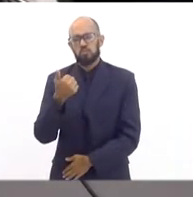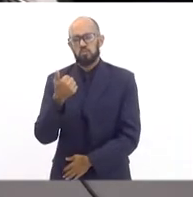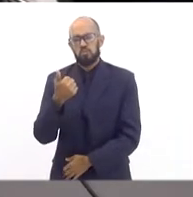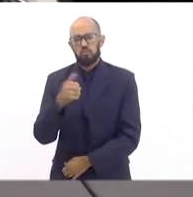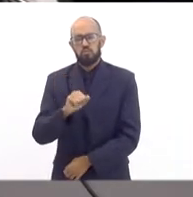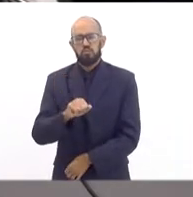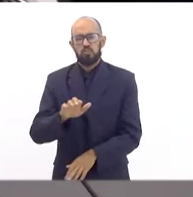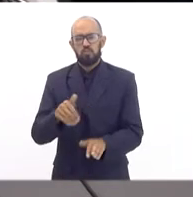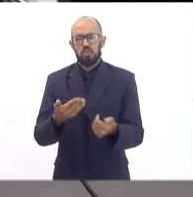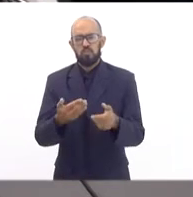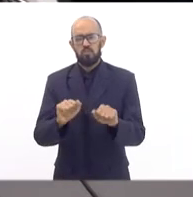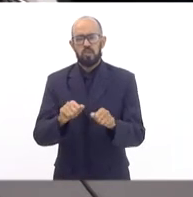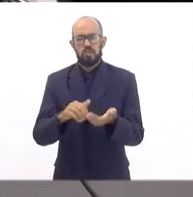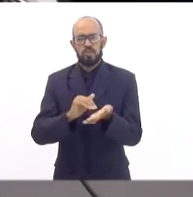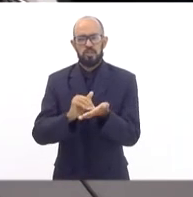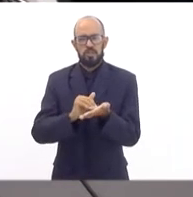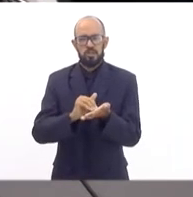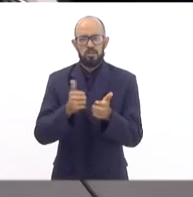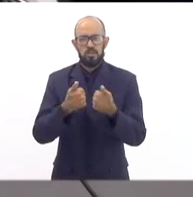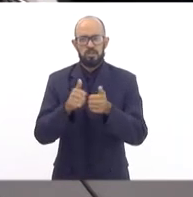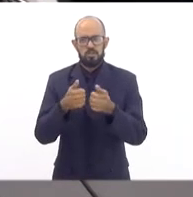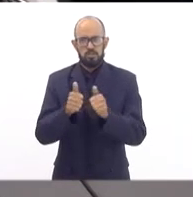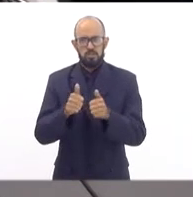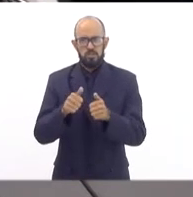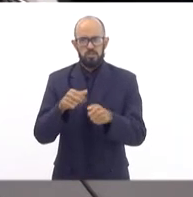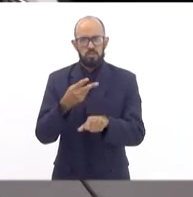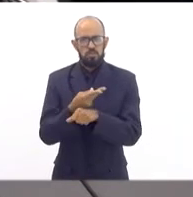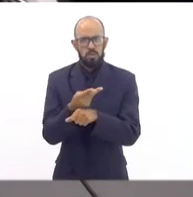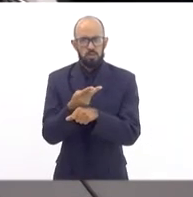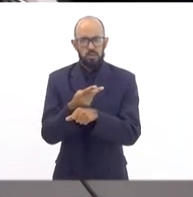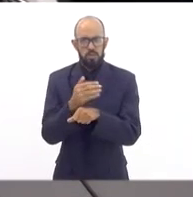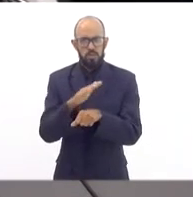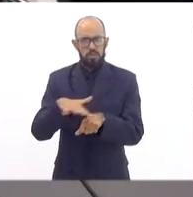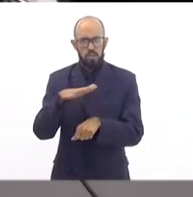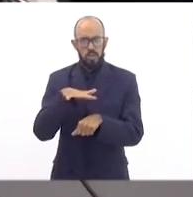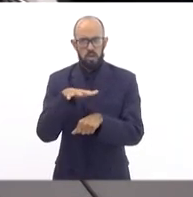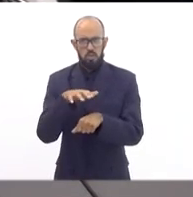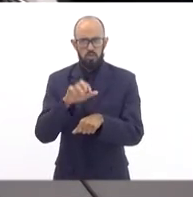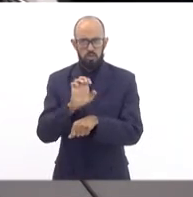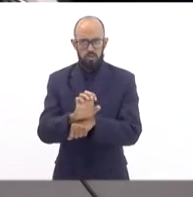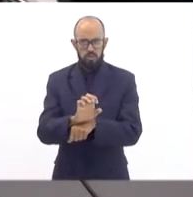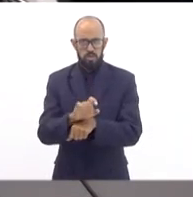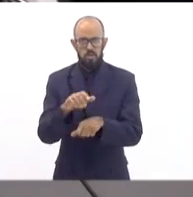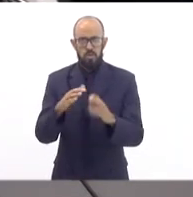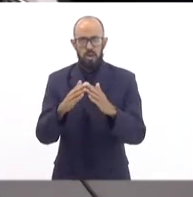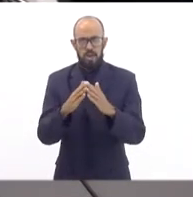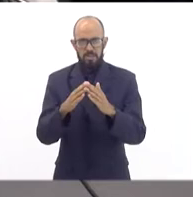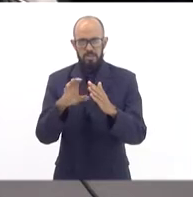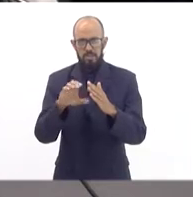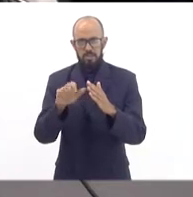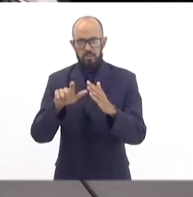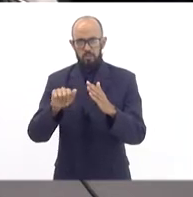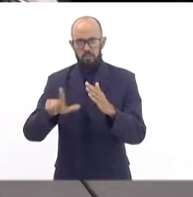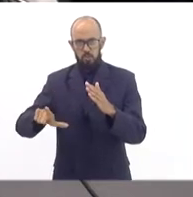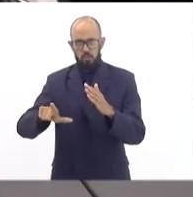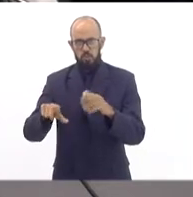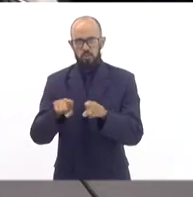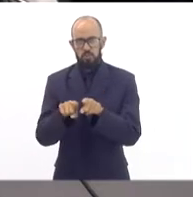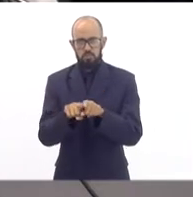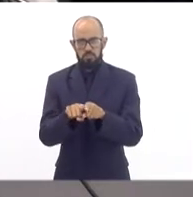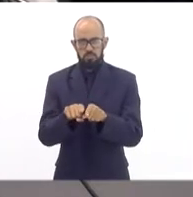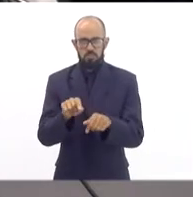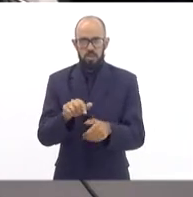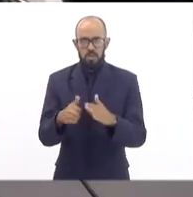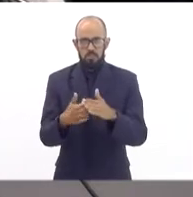2021. Tá? Foram Secretaria de Transporte, Procuradoria-Geral do Estado, Casa Civil e a concessionária. Tá? Agora, no